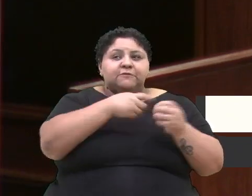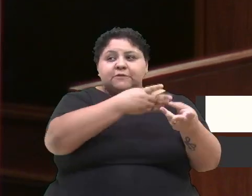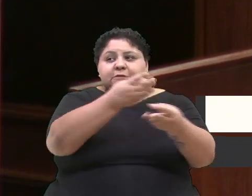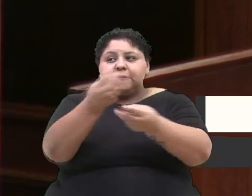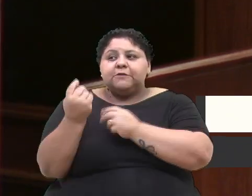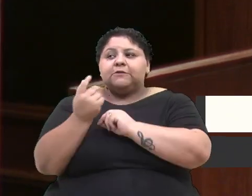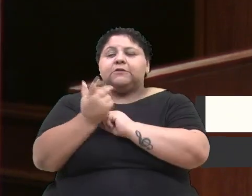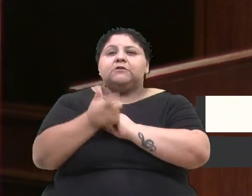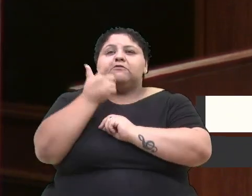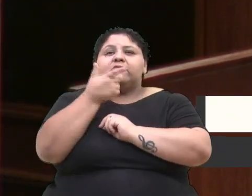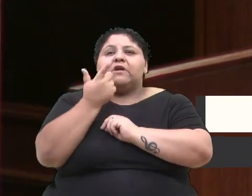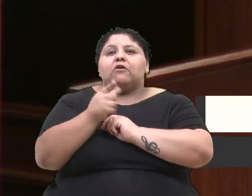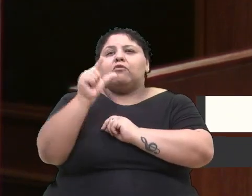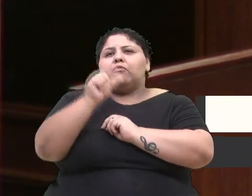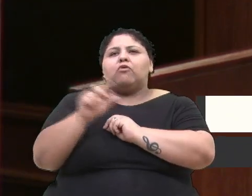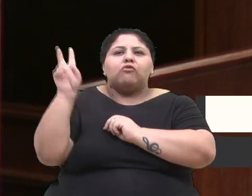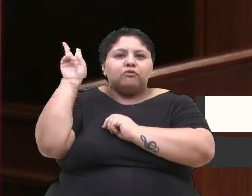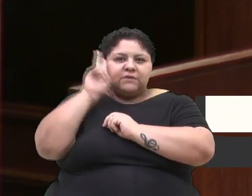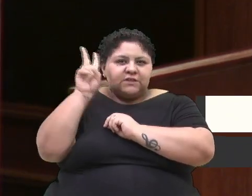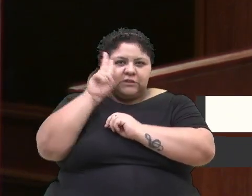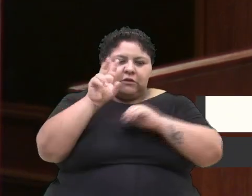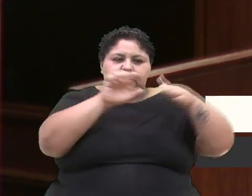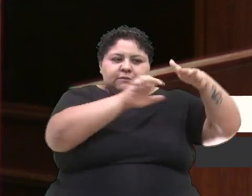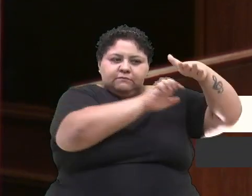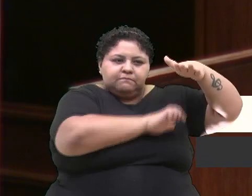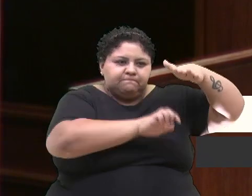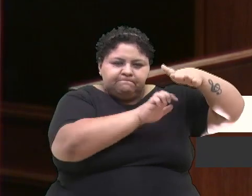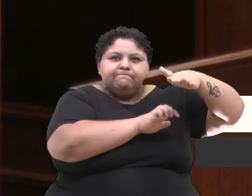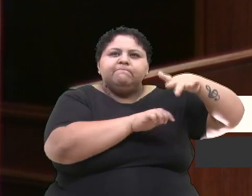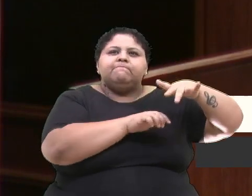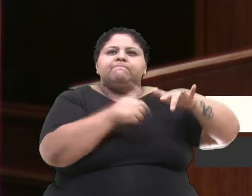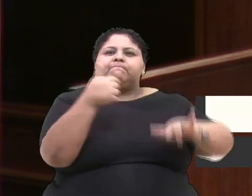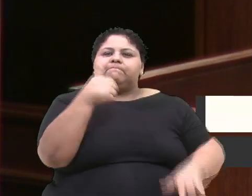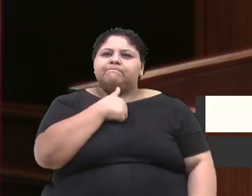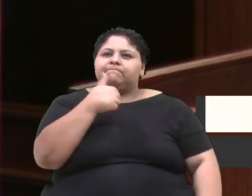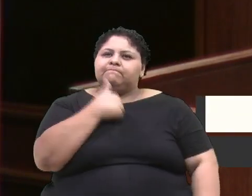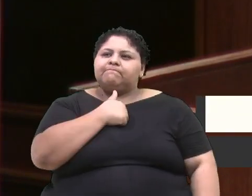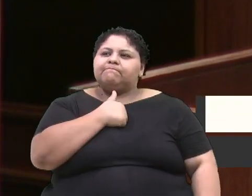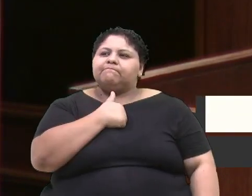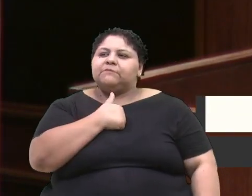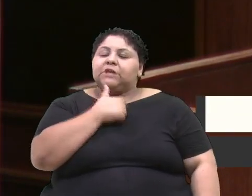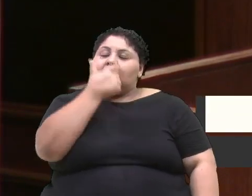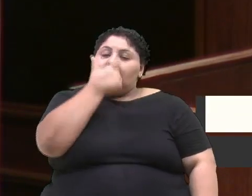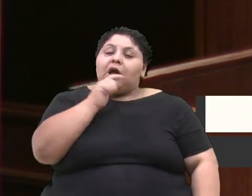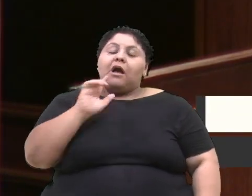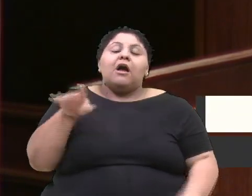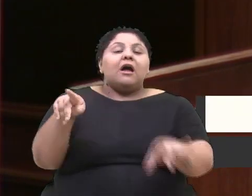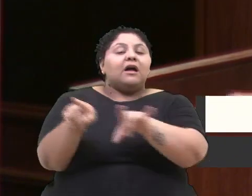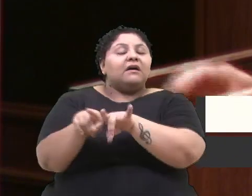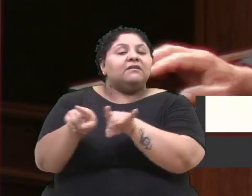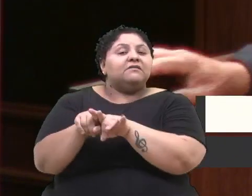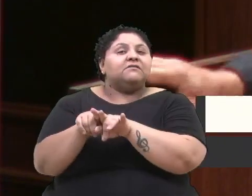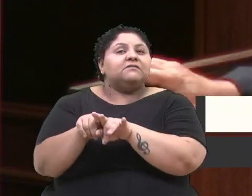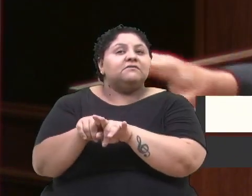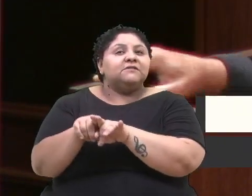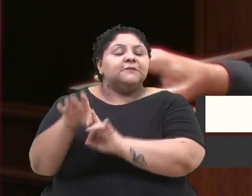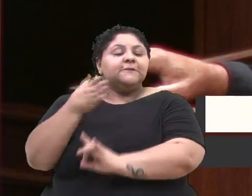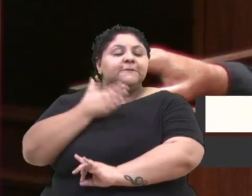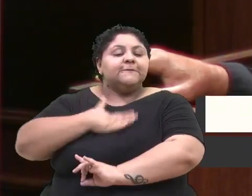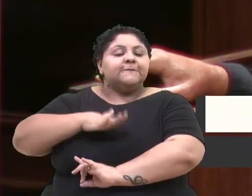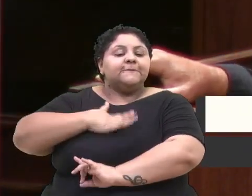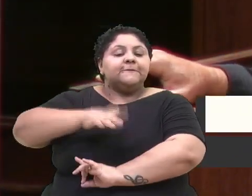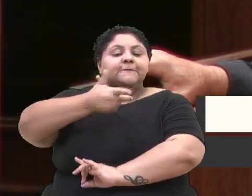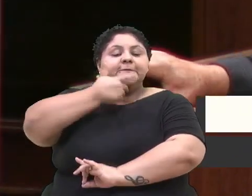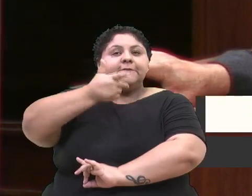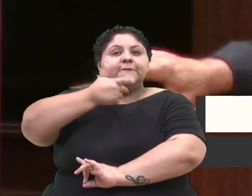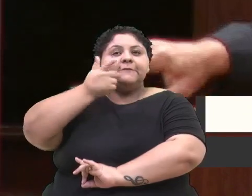um pouco da história do SEASA. E eu me considero também, fico tranquilo em falar, até porque